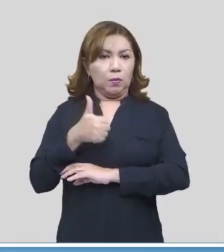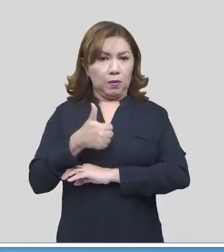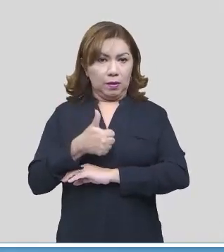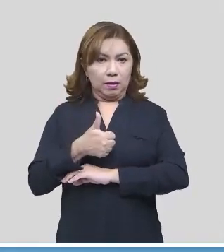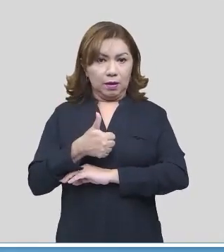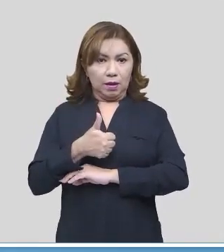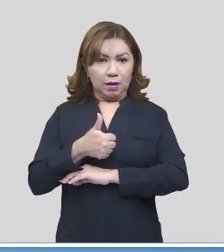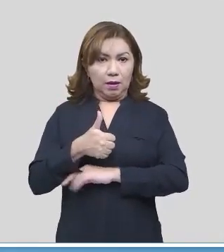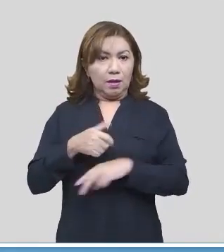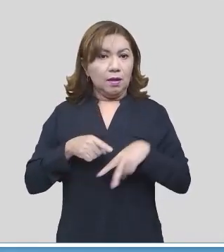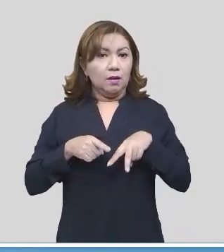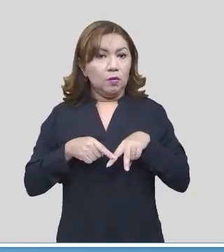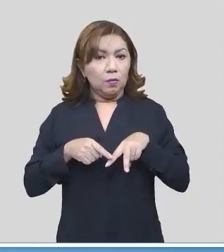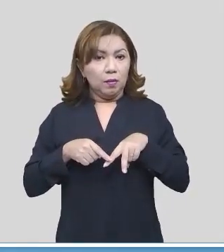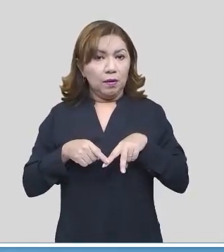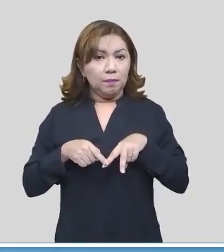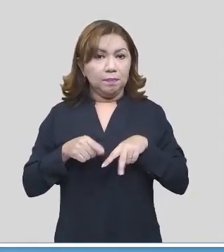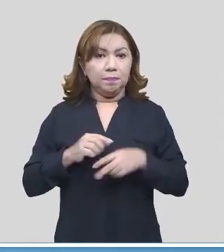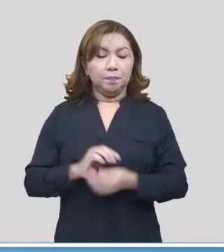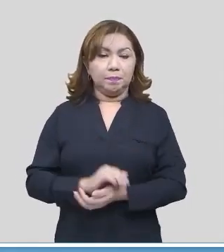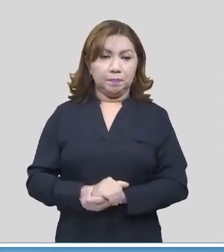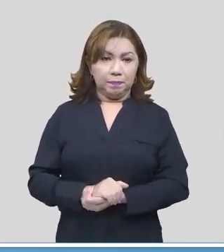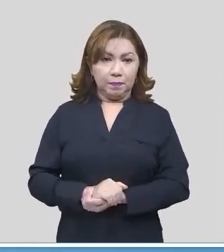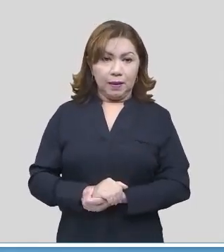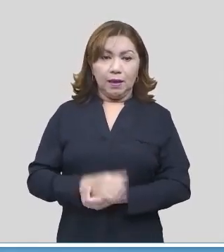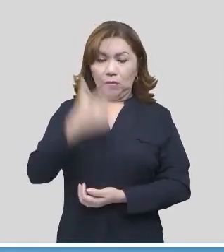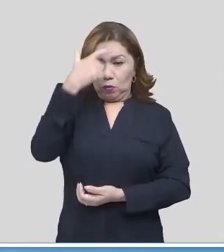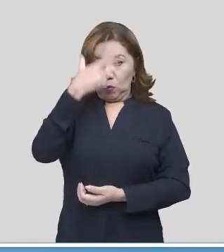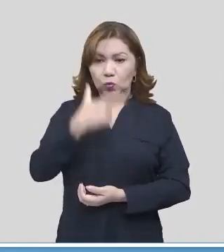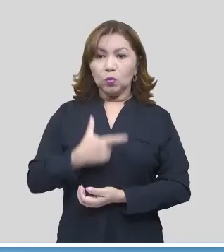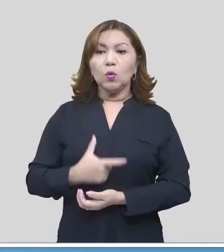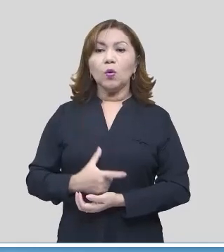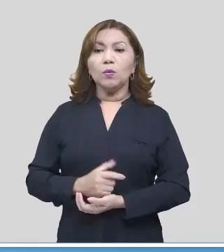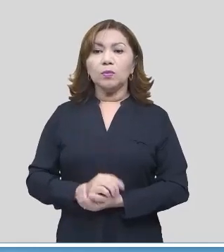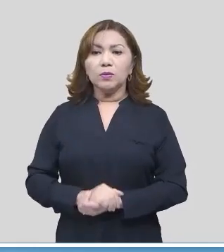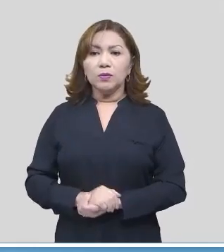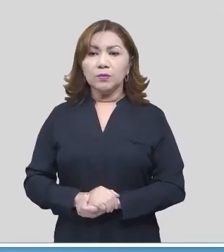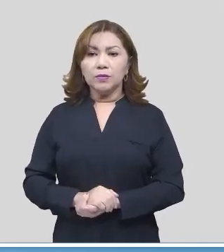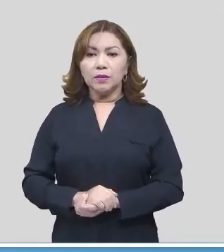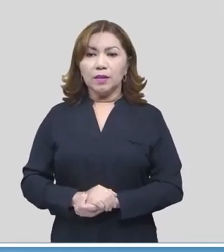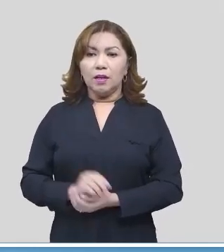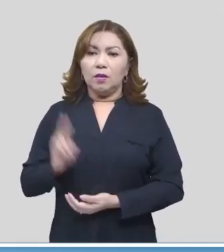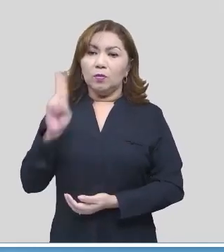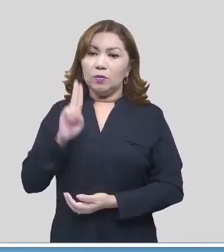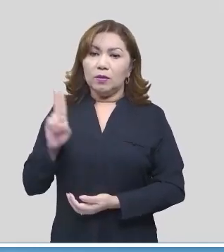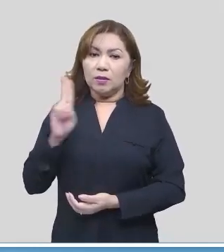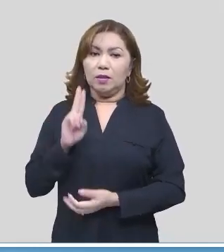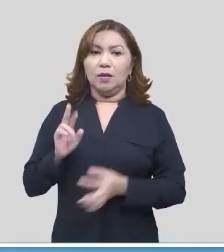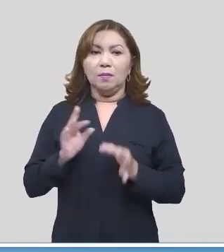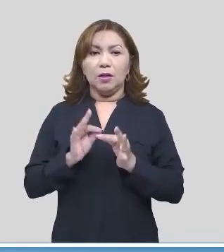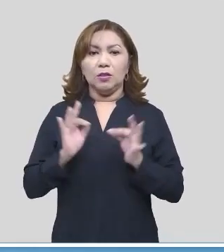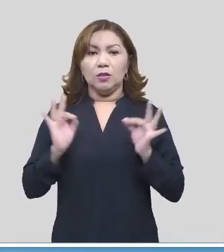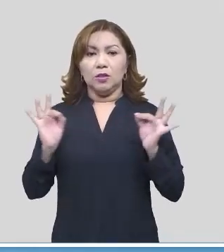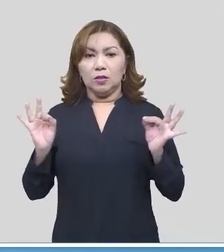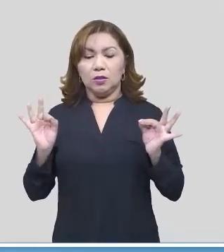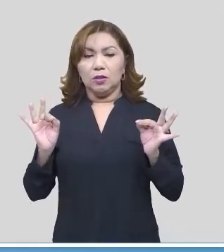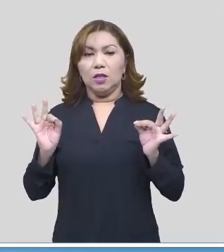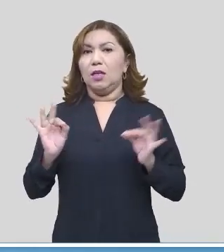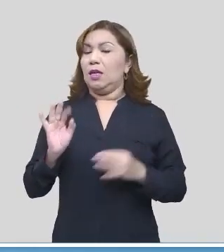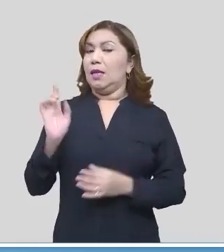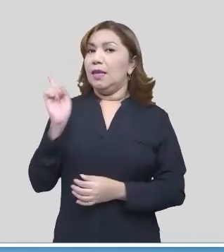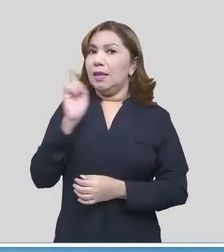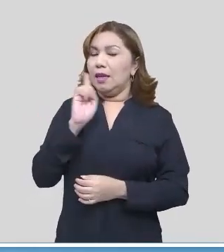polegada e o pé. Partes do nosso corpo. Medidas de comprimento não